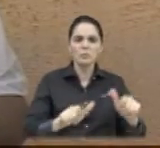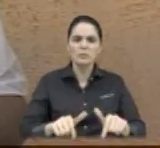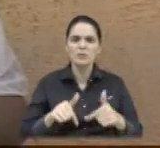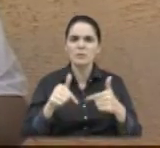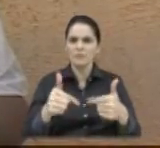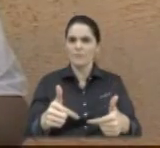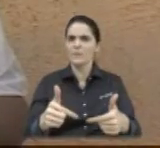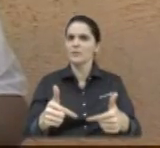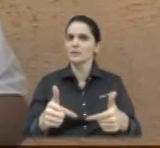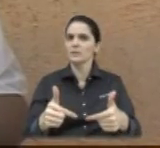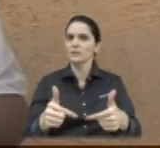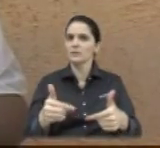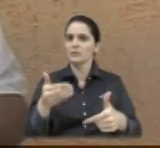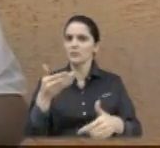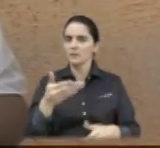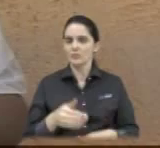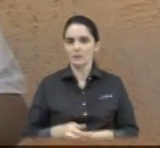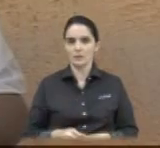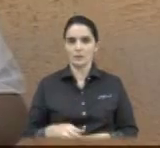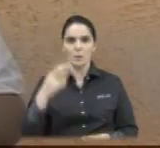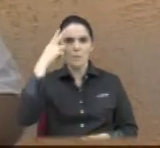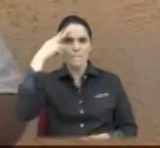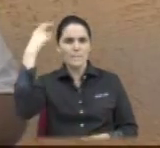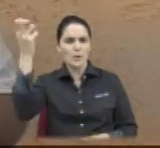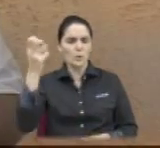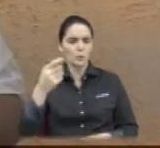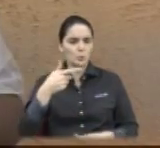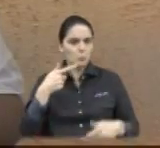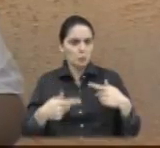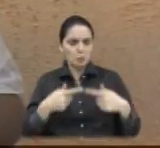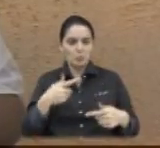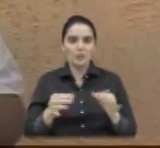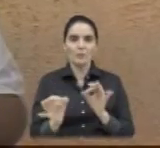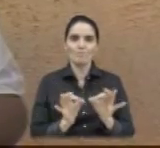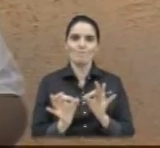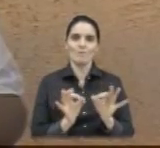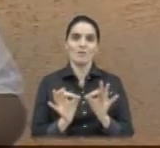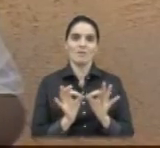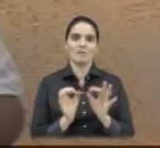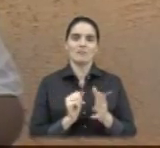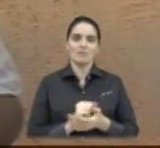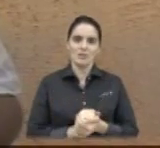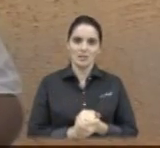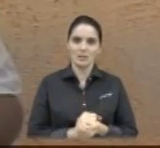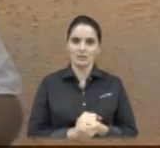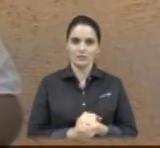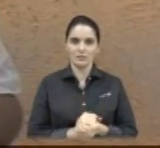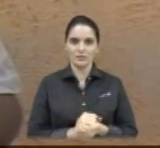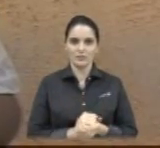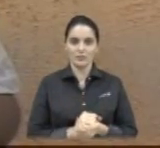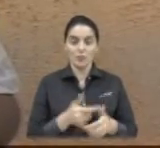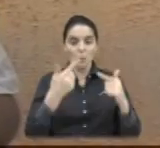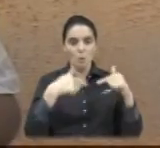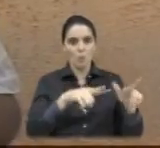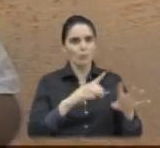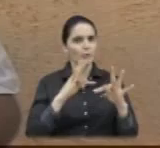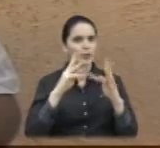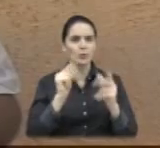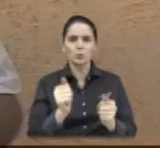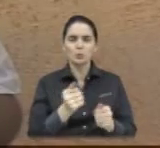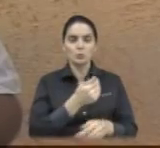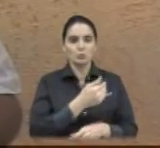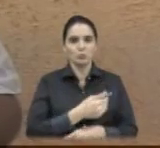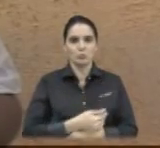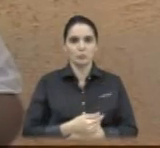com uma cultura política densa e auto organizada ea todas as batalhas do governador alckmin